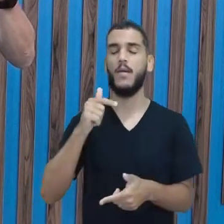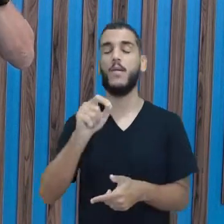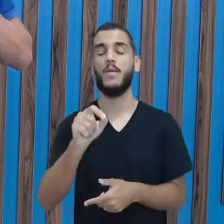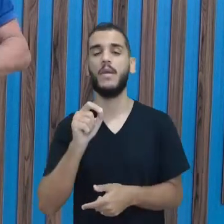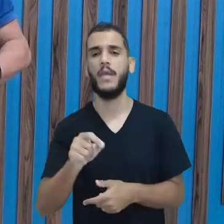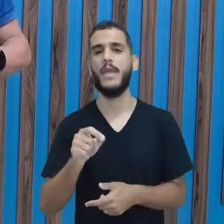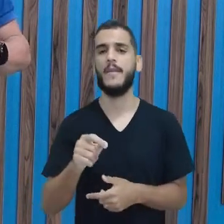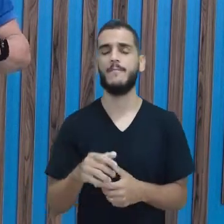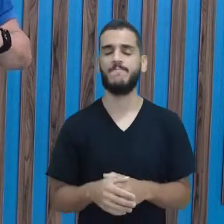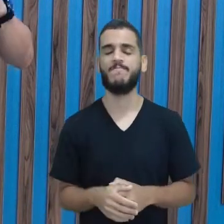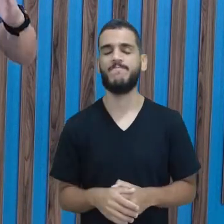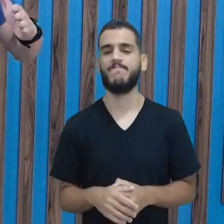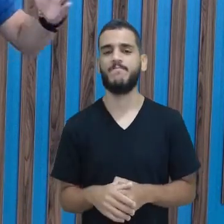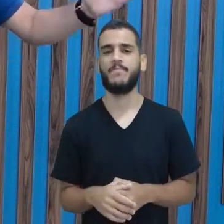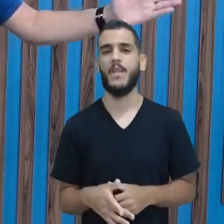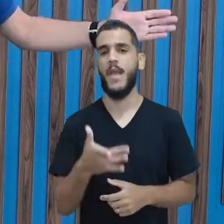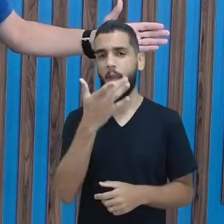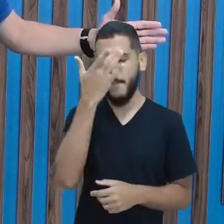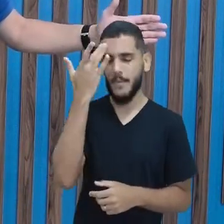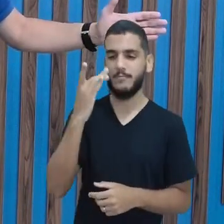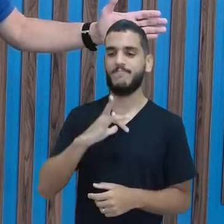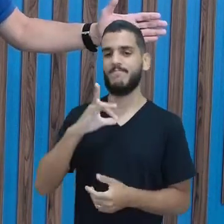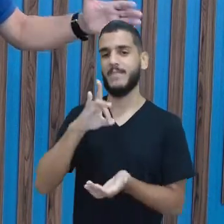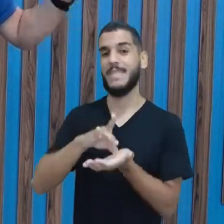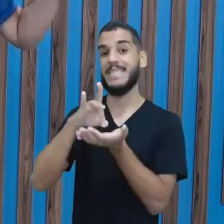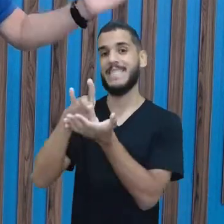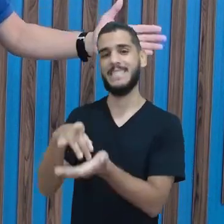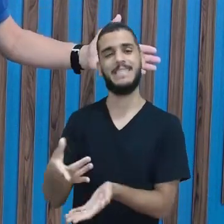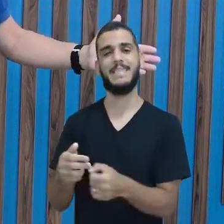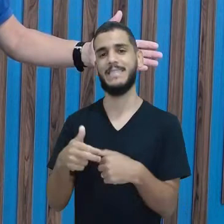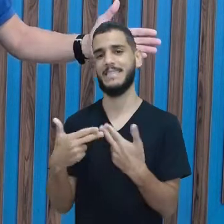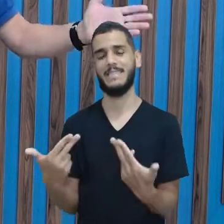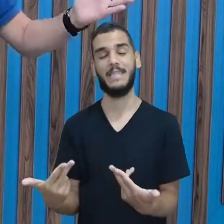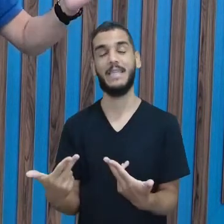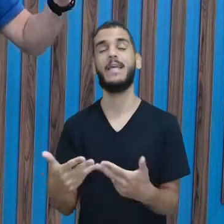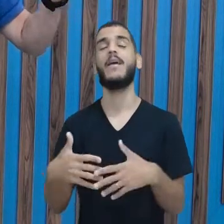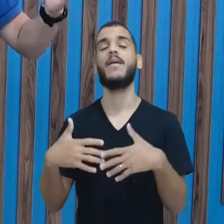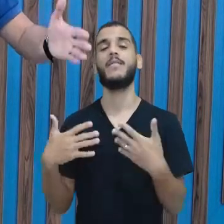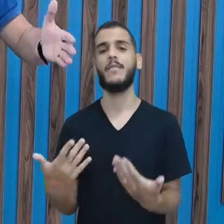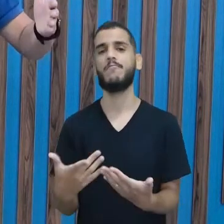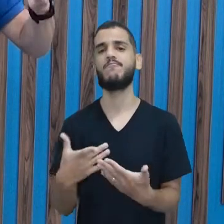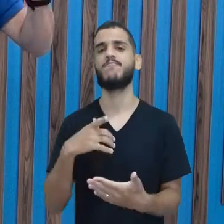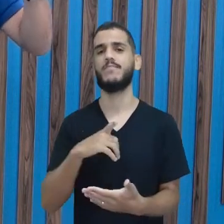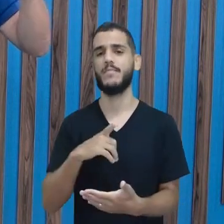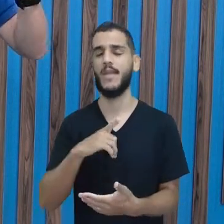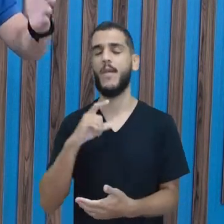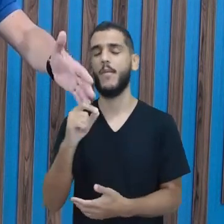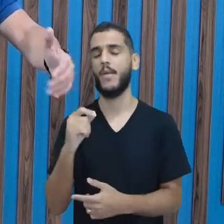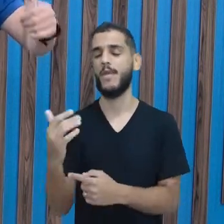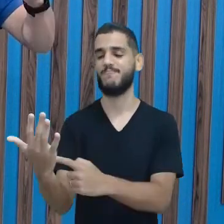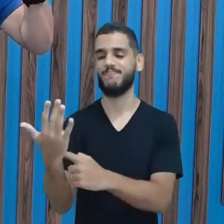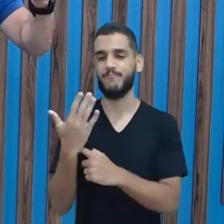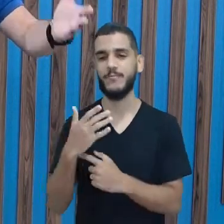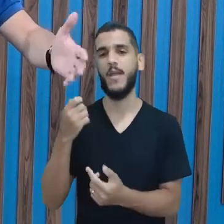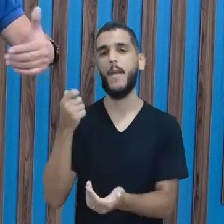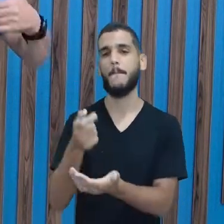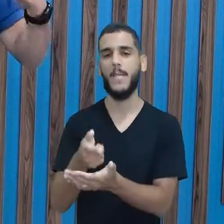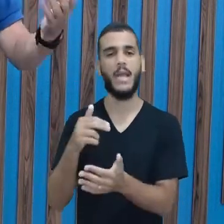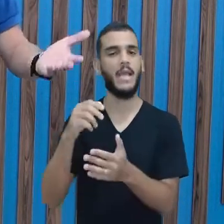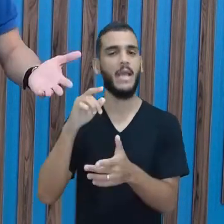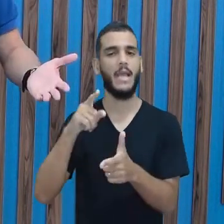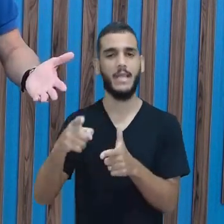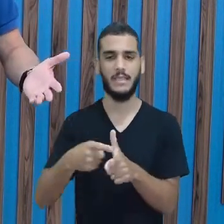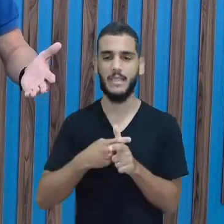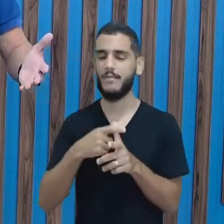que dignifica a pessoa humana. Porque com o trabalho a gente vai ter condições de se sustentar, pagar as dívidas,